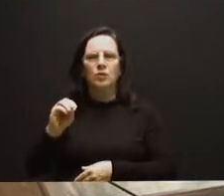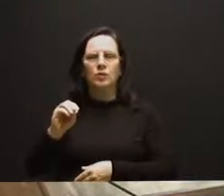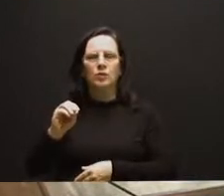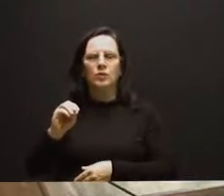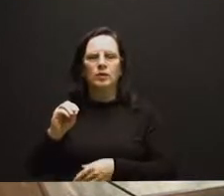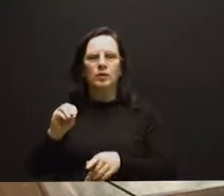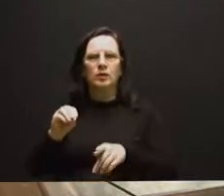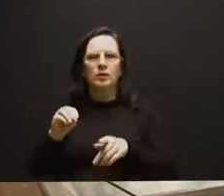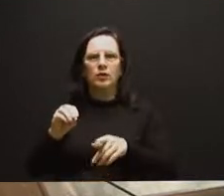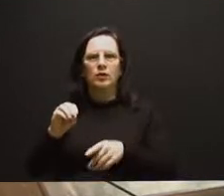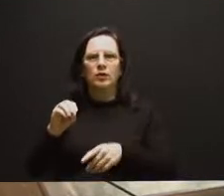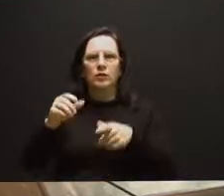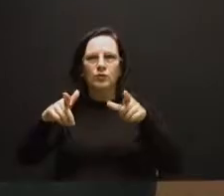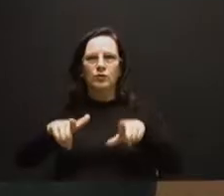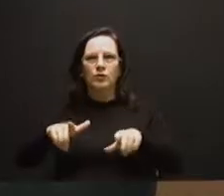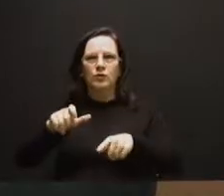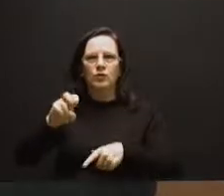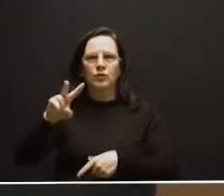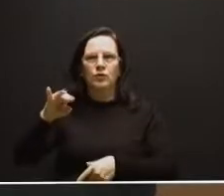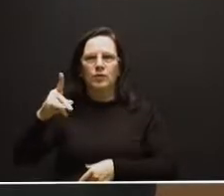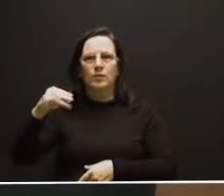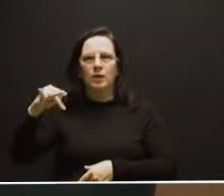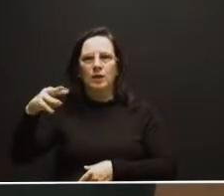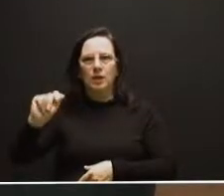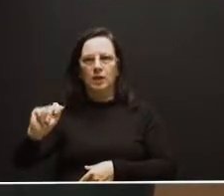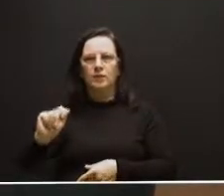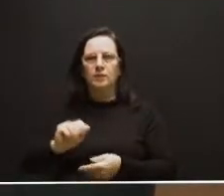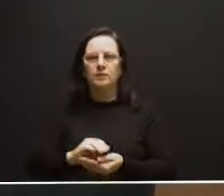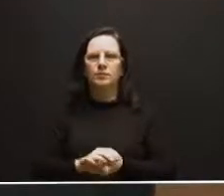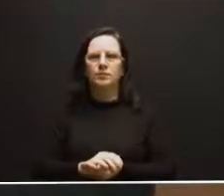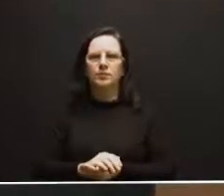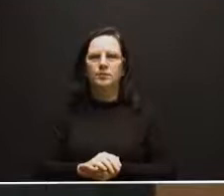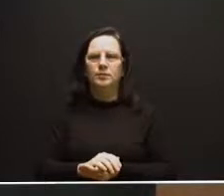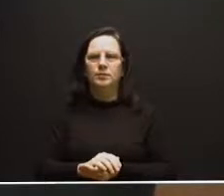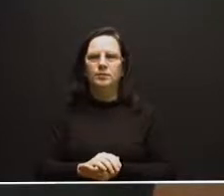na vila pericás encaminha-se